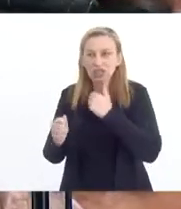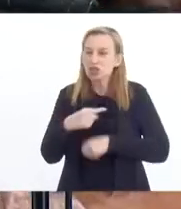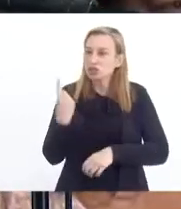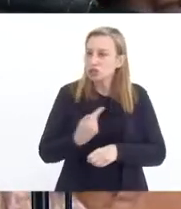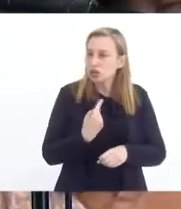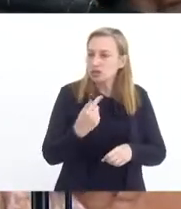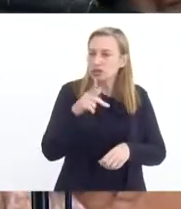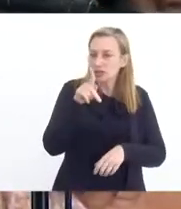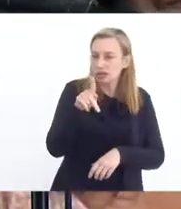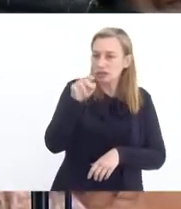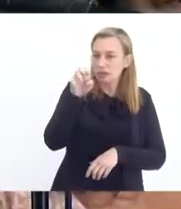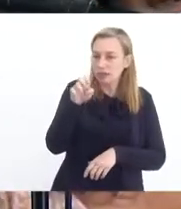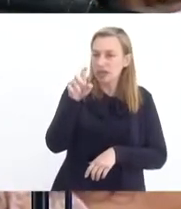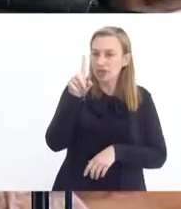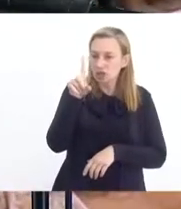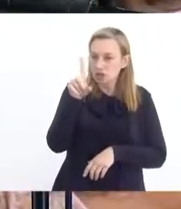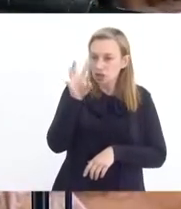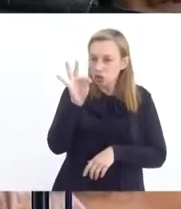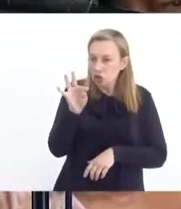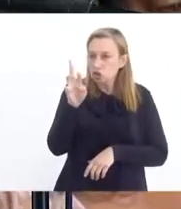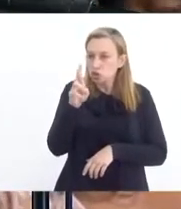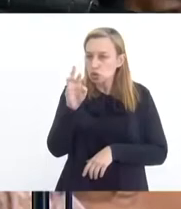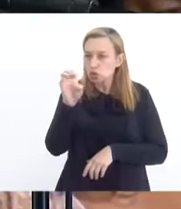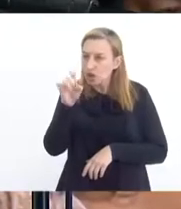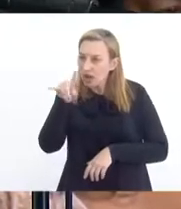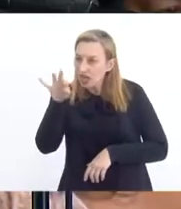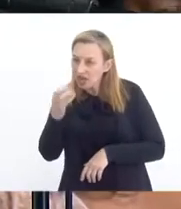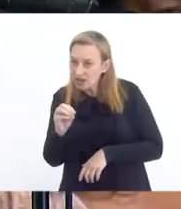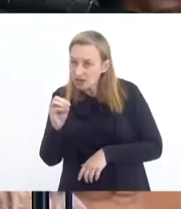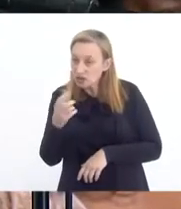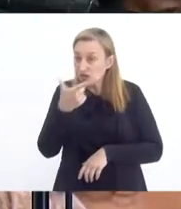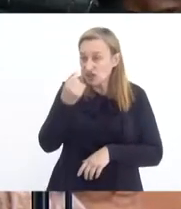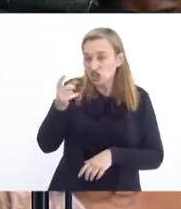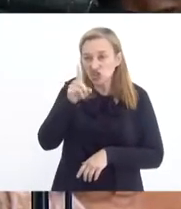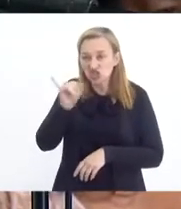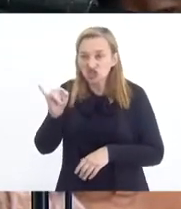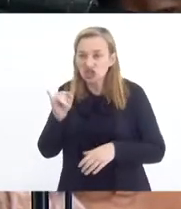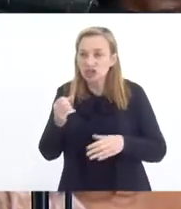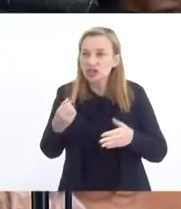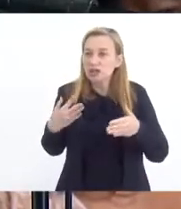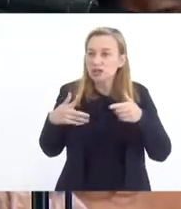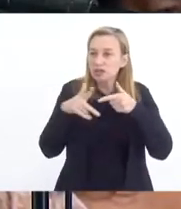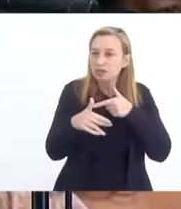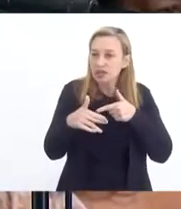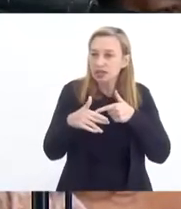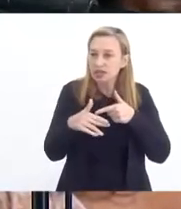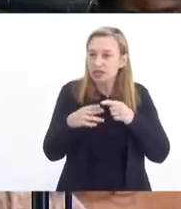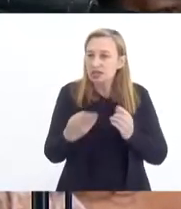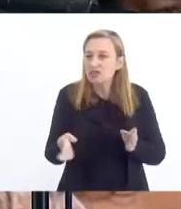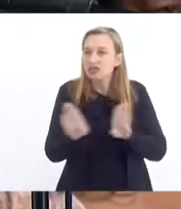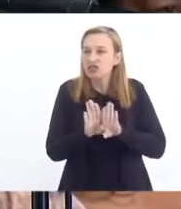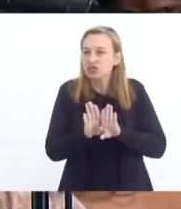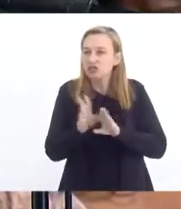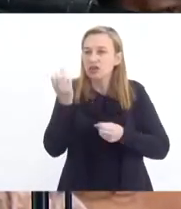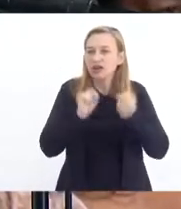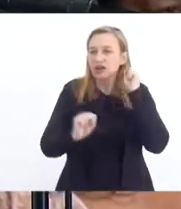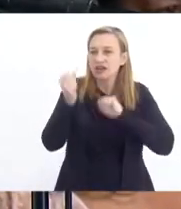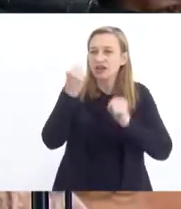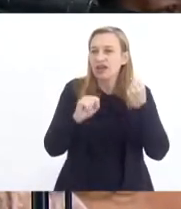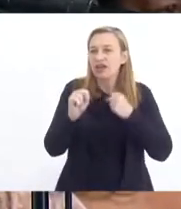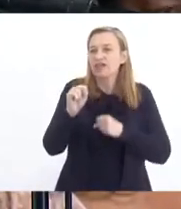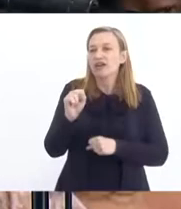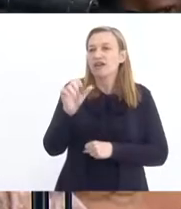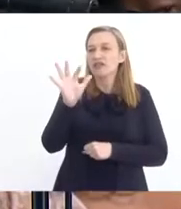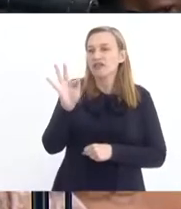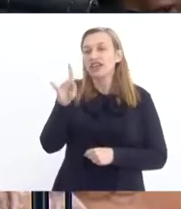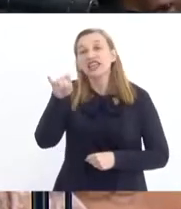fizemos ano passado uma greve de 20 dias a nível nacional para tentar impedir o fechamento de uma fábrica de fertilizantes, na verdade, não